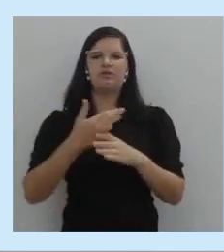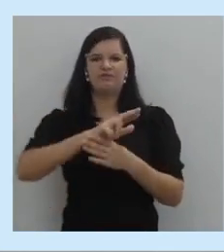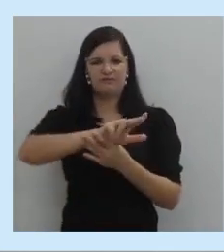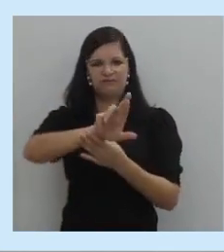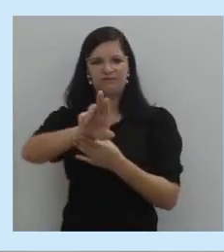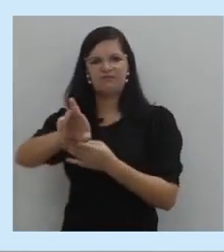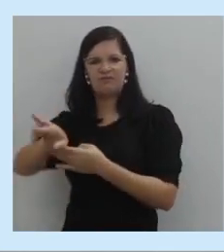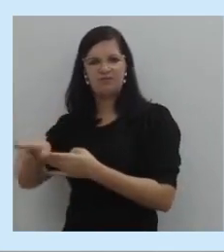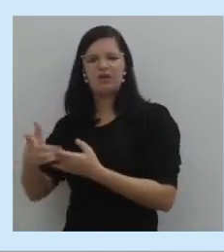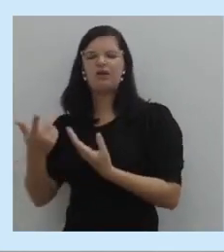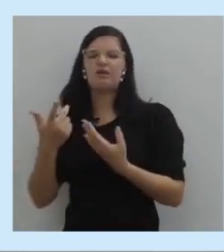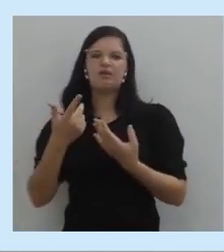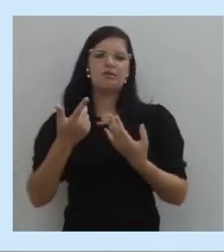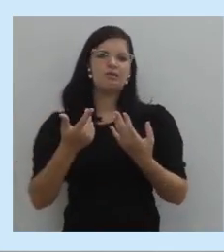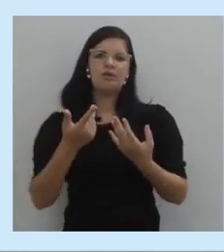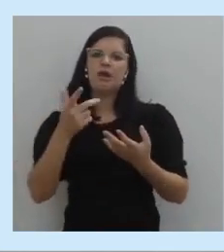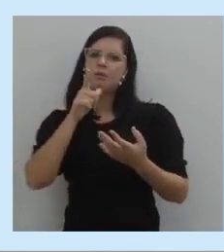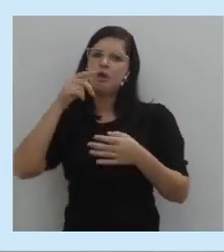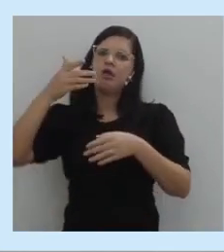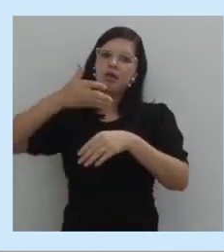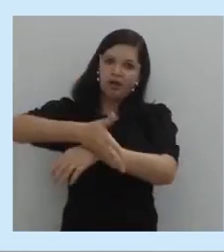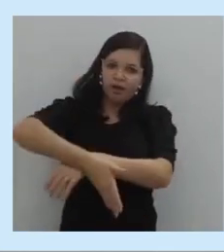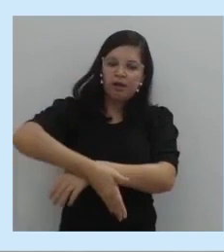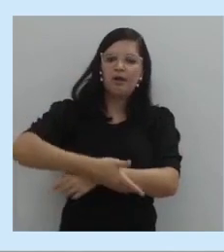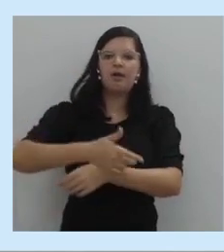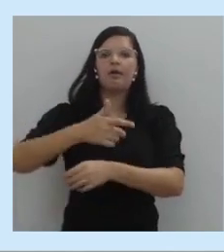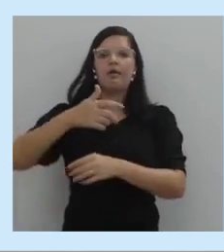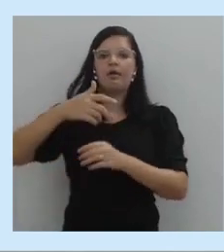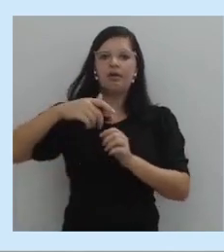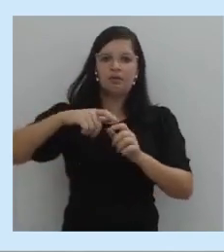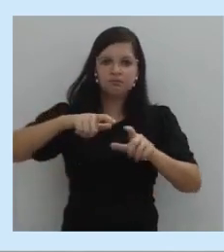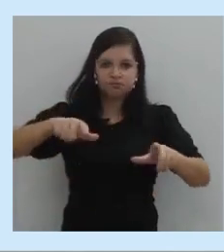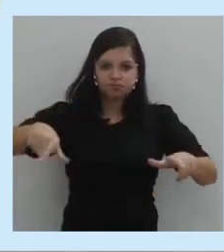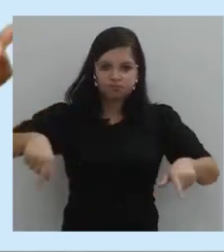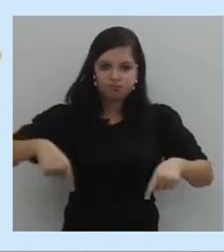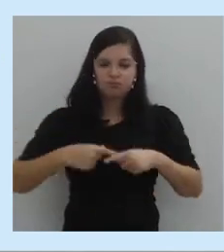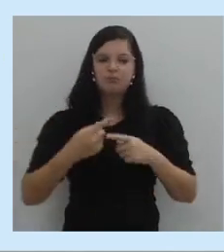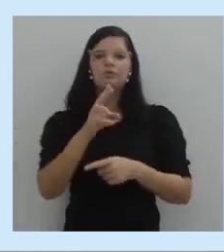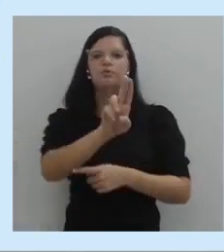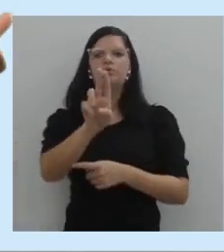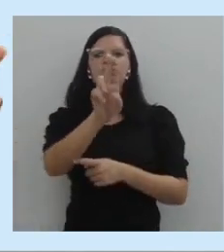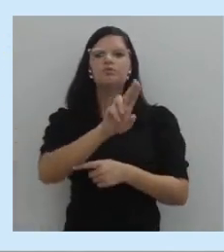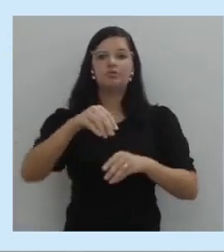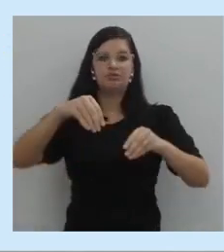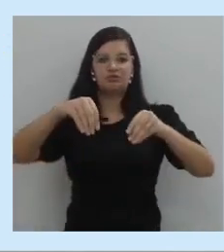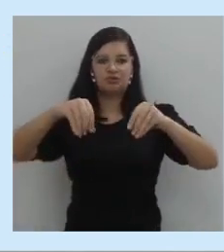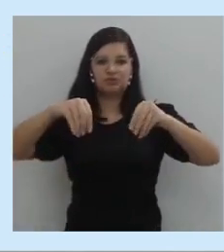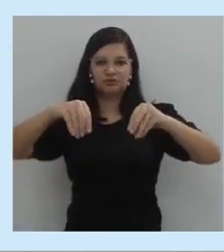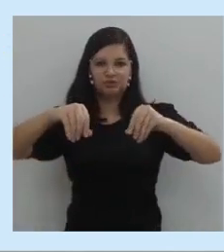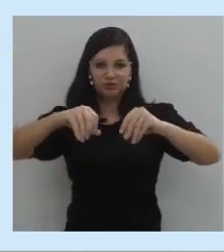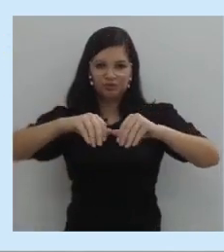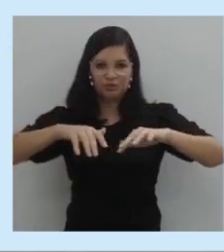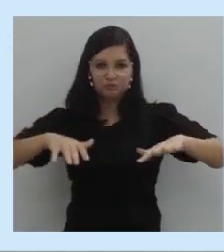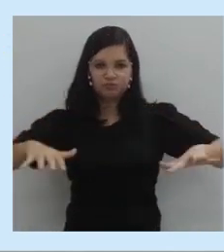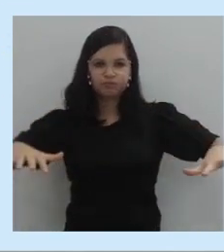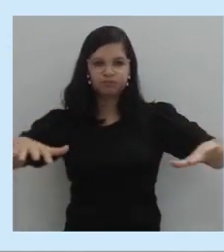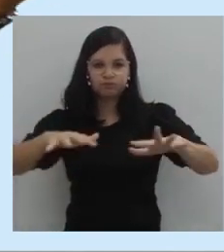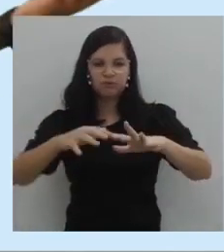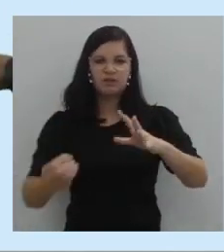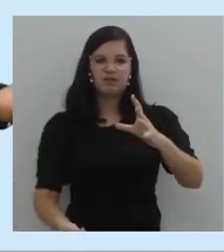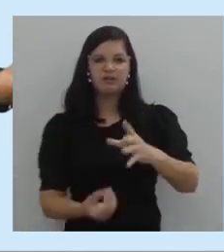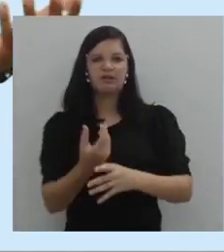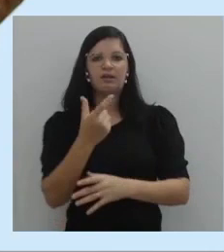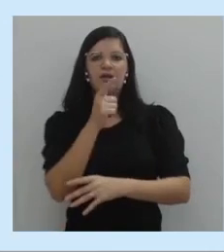várias formas da água se infiltrar nesse aquífero, tá? O uso também do solo para a produção